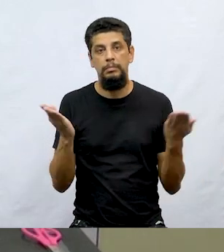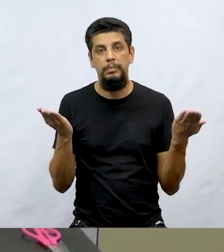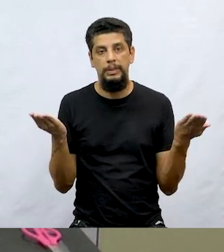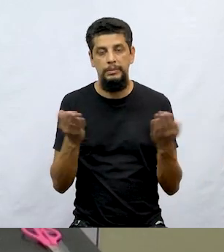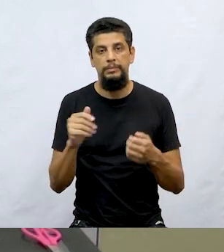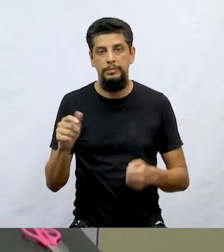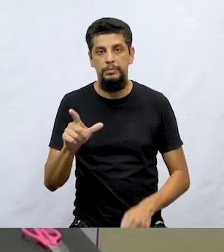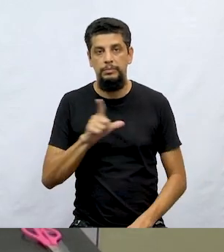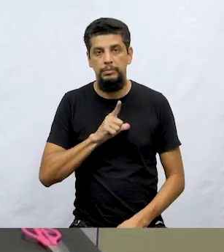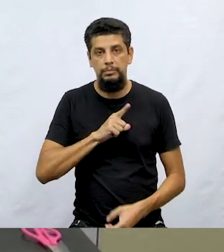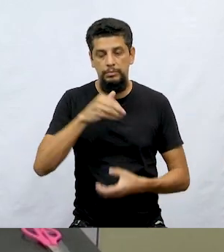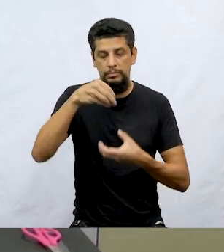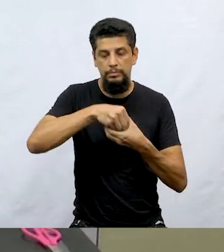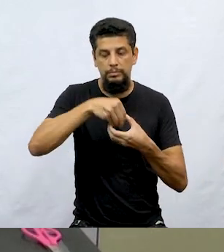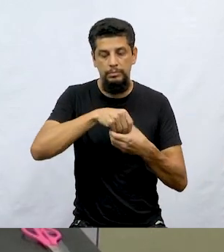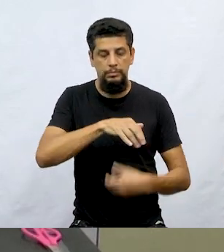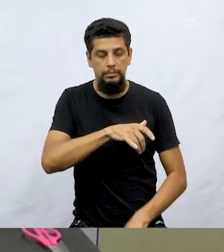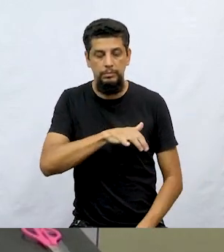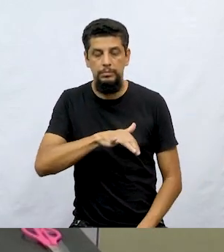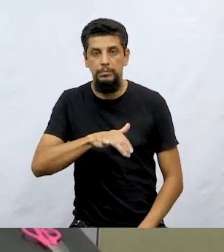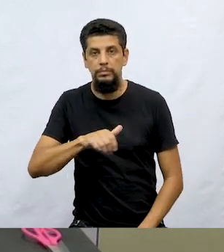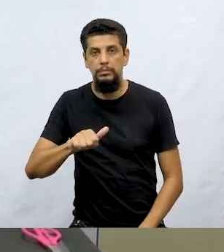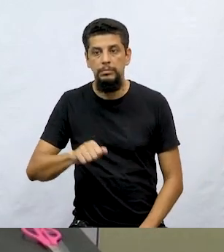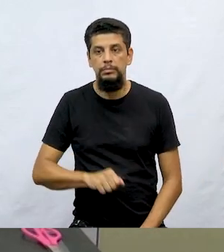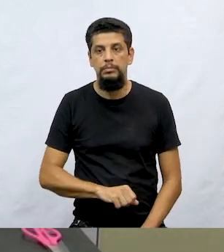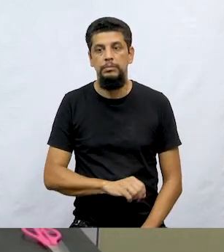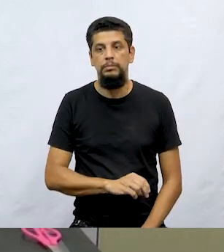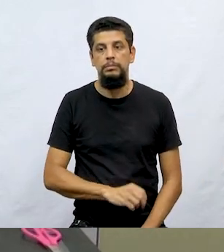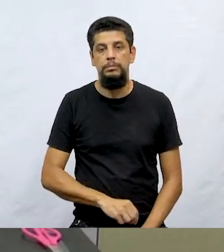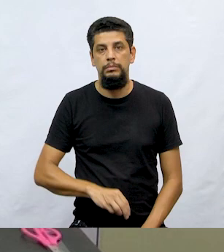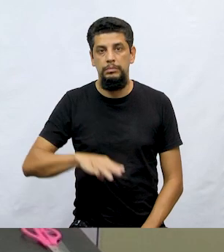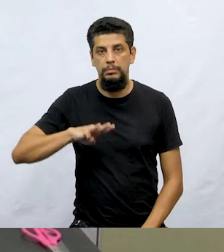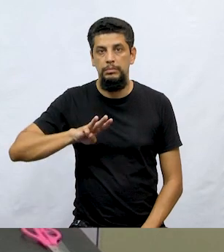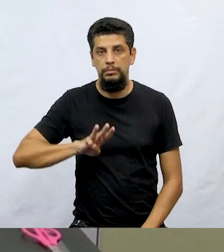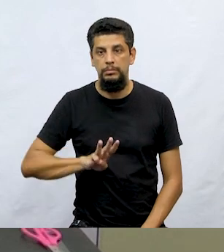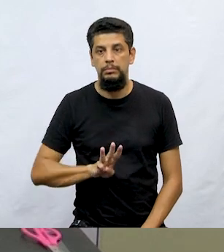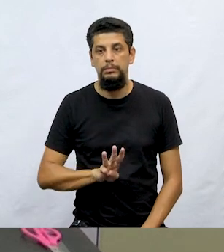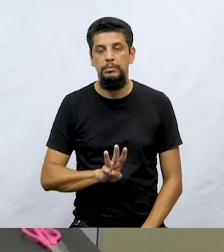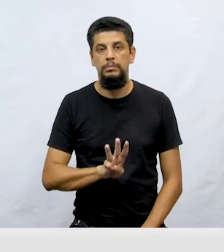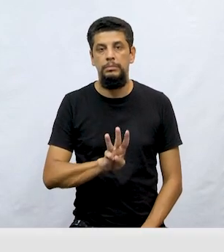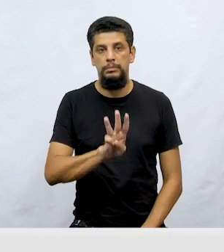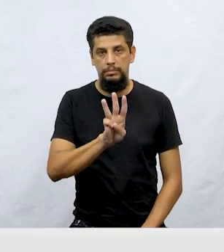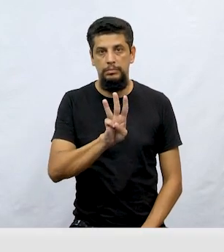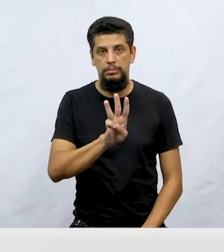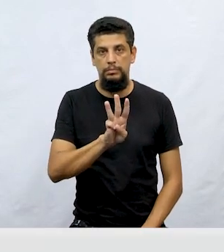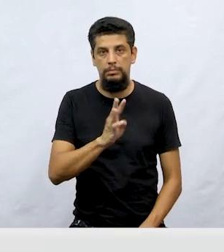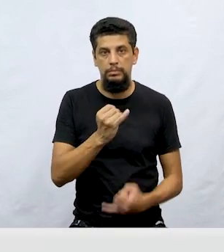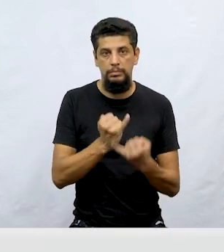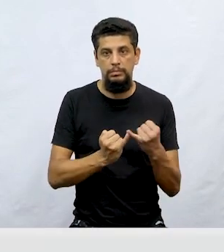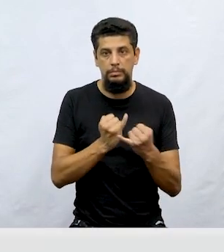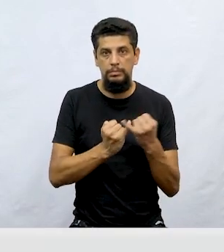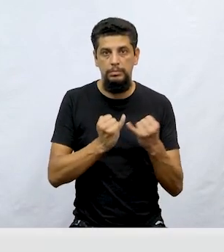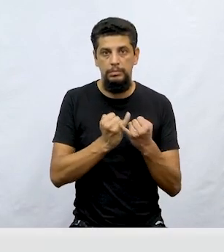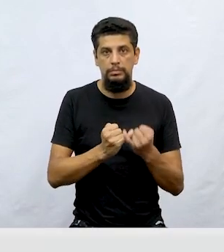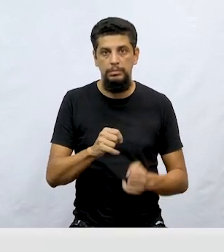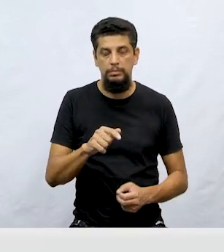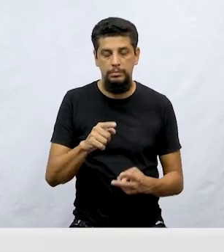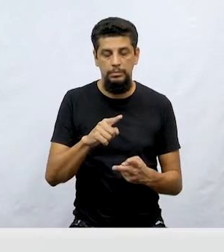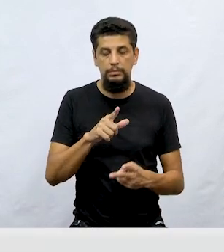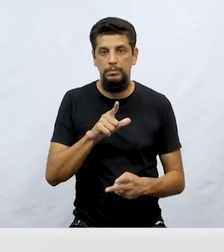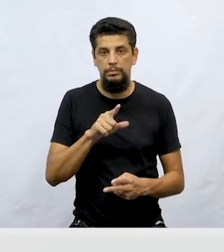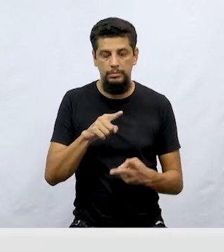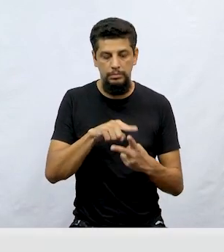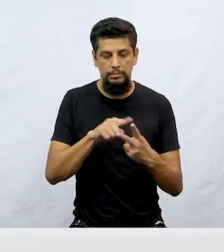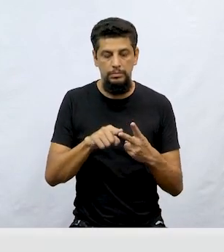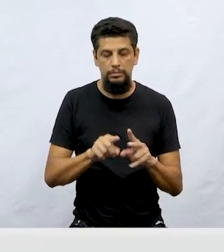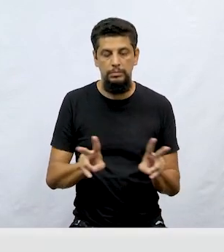faz parte do nosso alfabeto. Ela se chama W. W. Parece que são dois V's